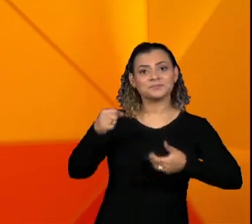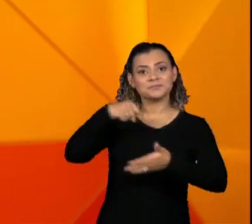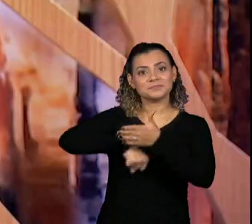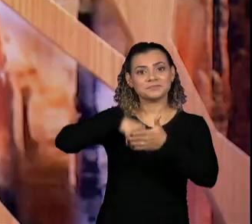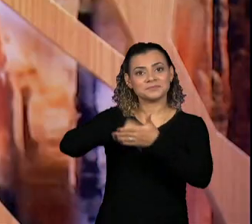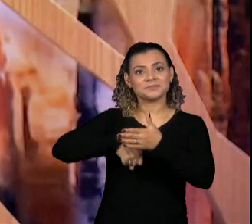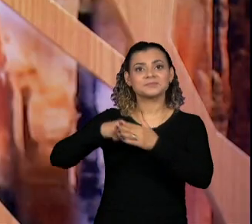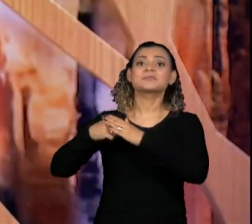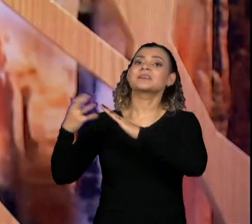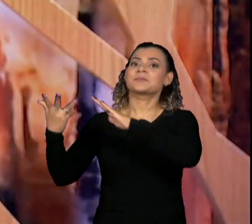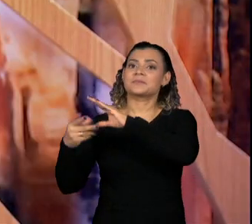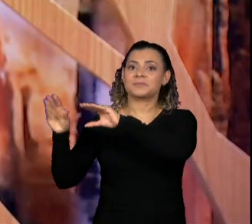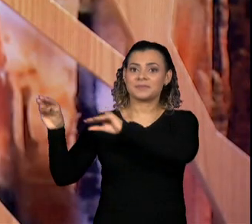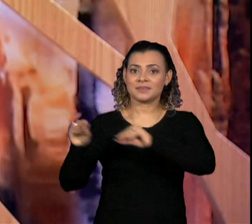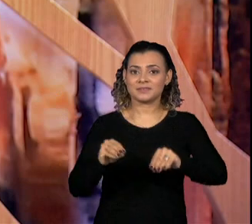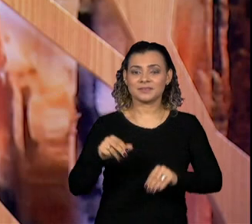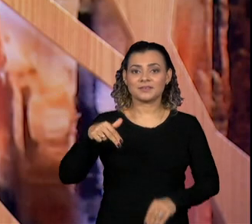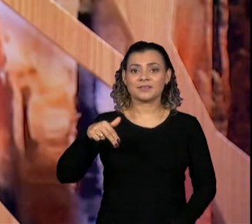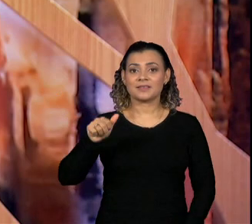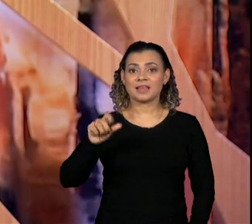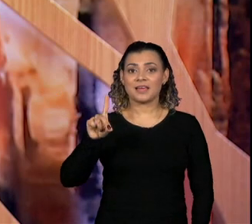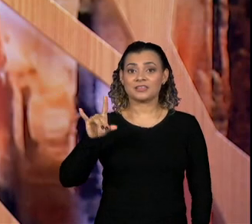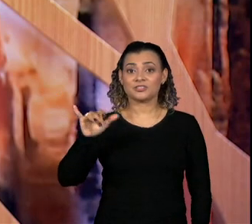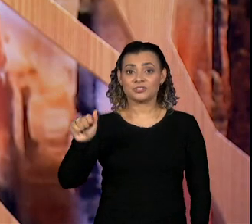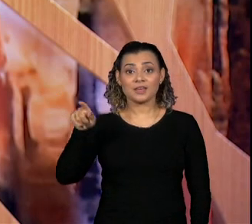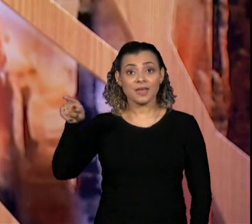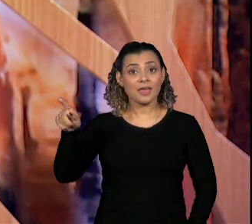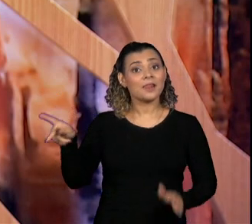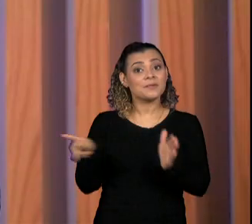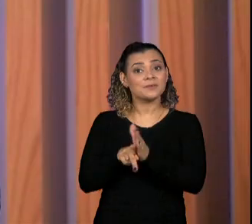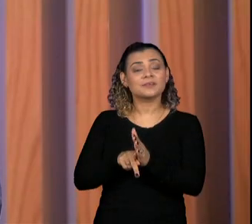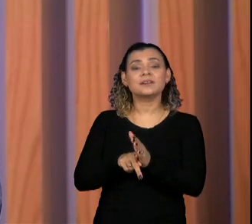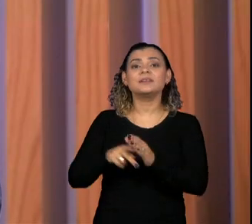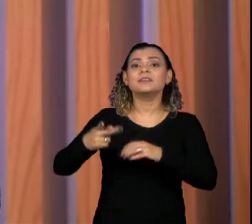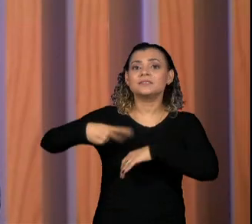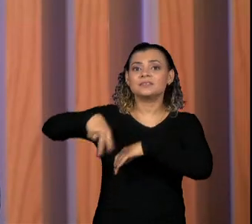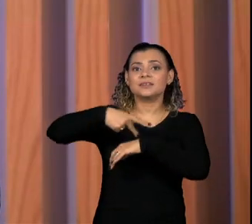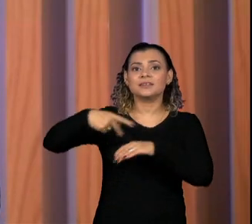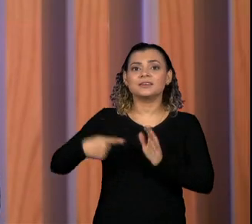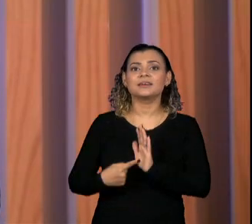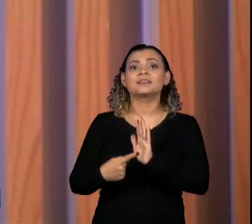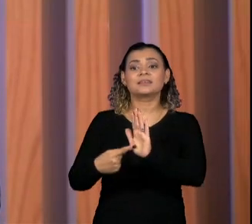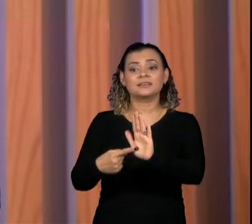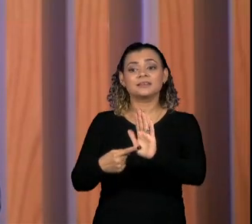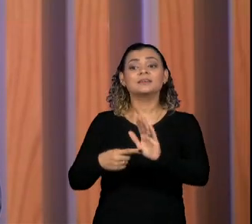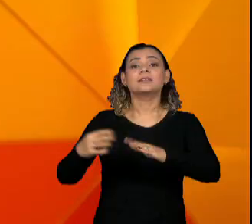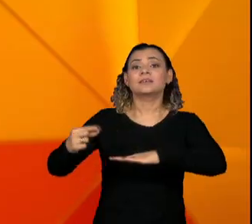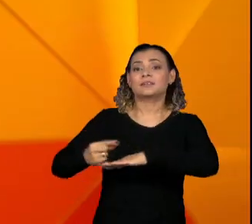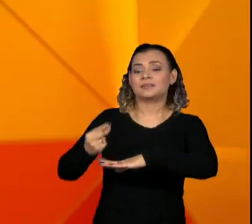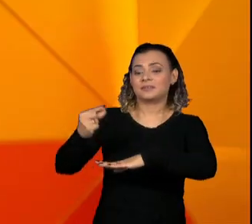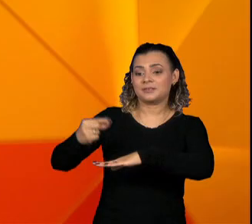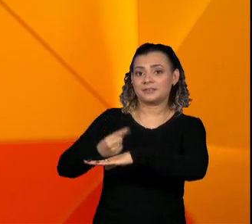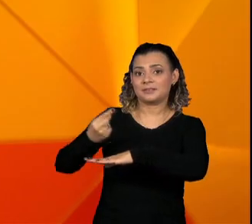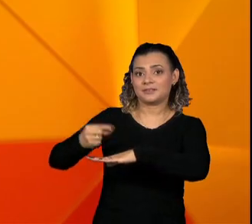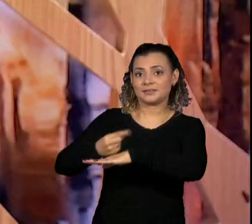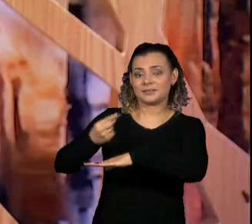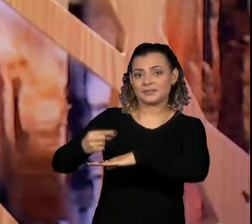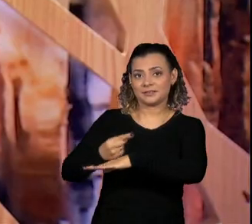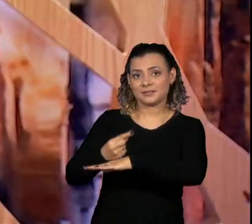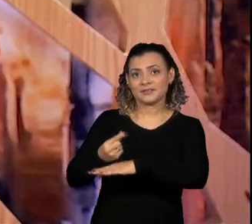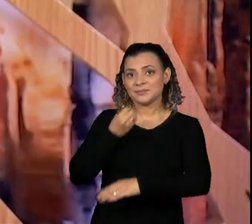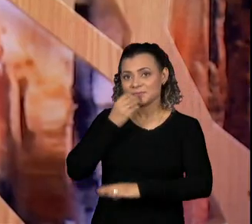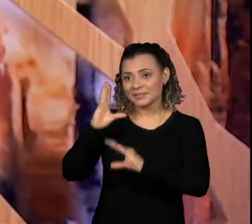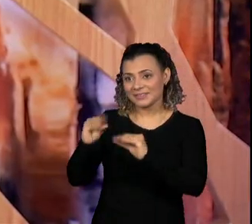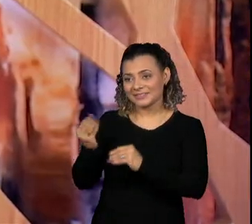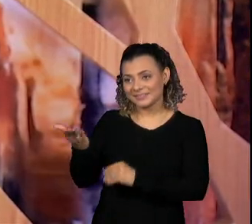de migração e gênero Nádia Ferreira, que é guineense, e o sambista e sociólogo Tadeu Caçula. Boa noite, Nádia.